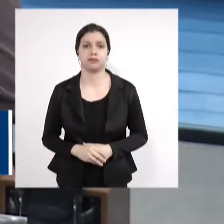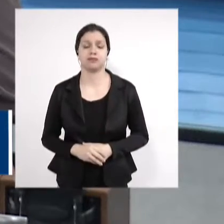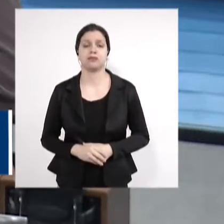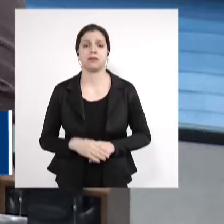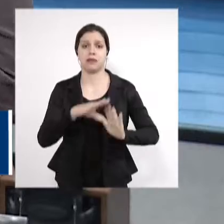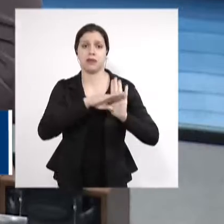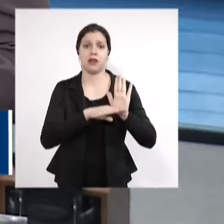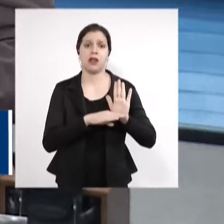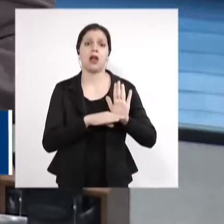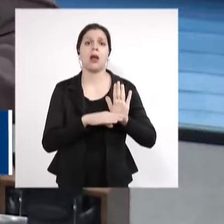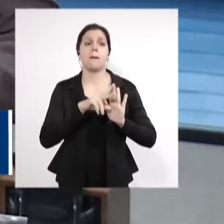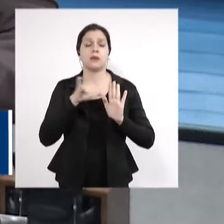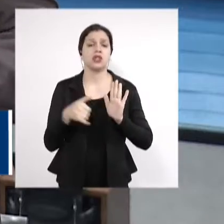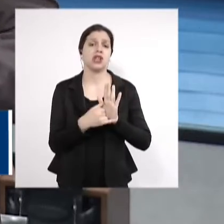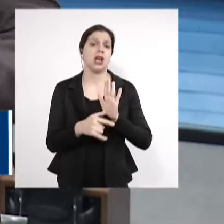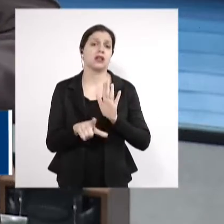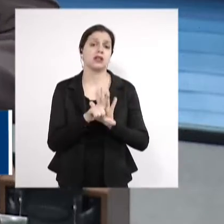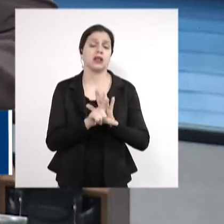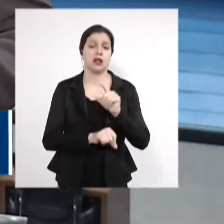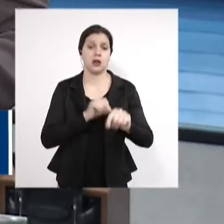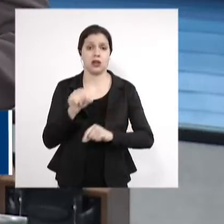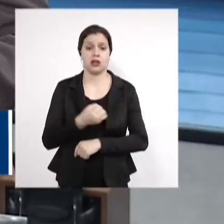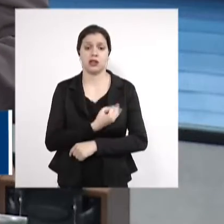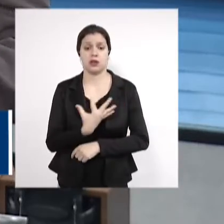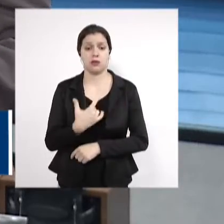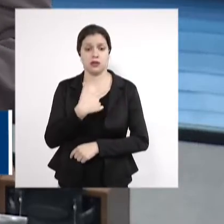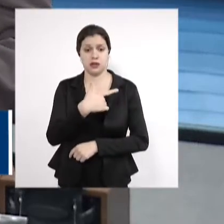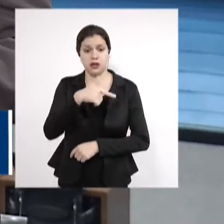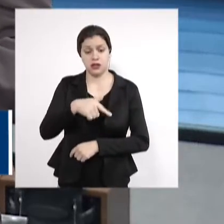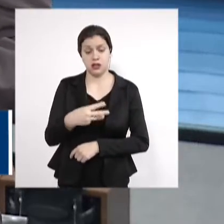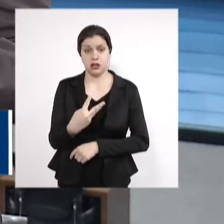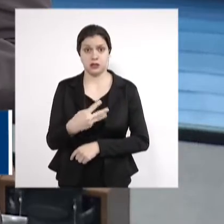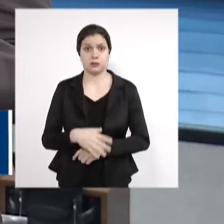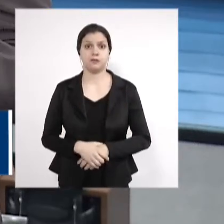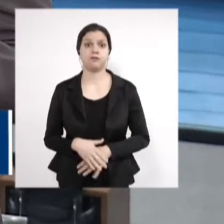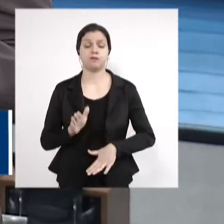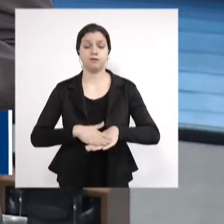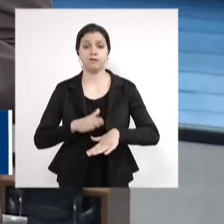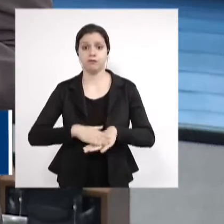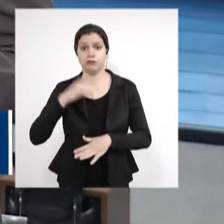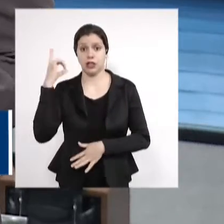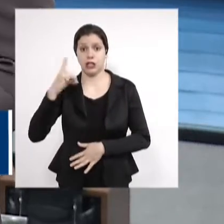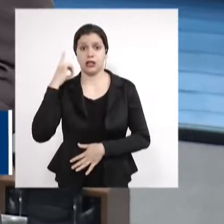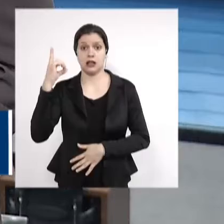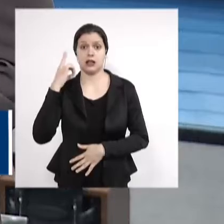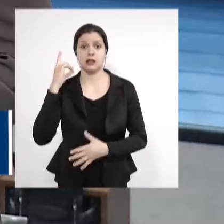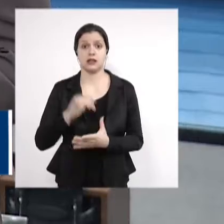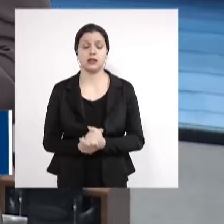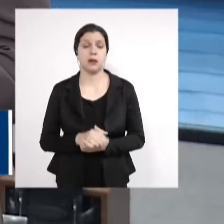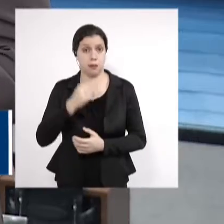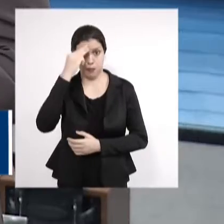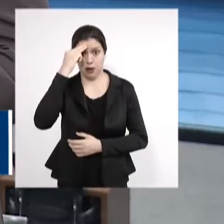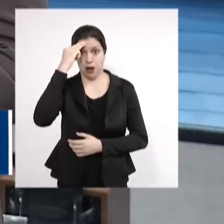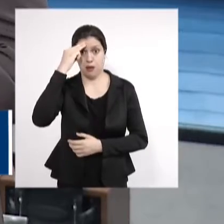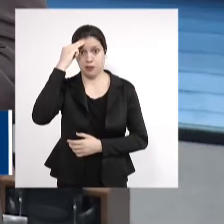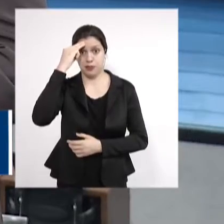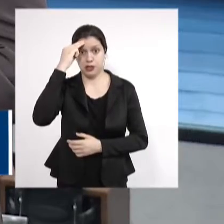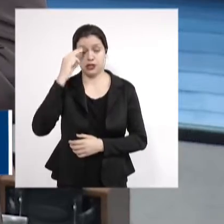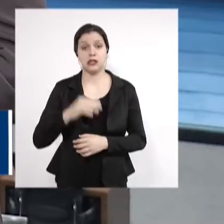próximo projeto é o projeto de lei de número 273, de autoria do deputado